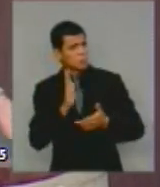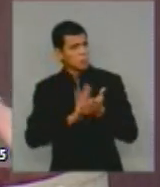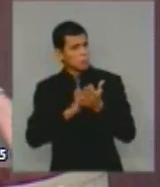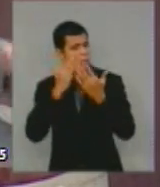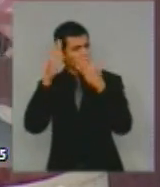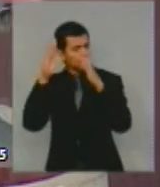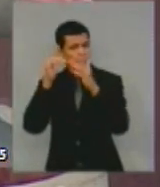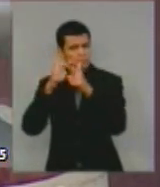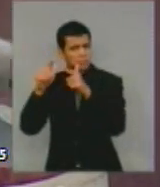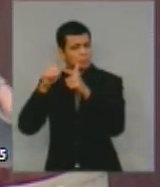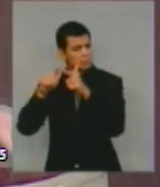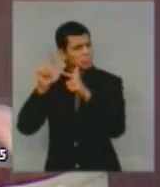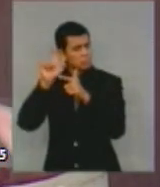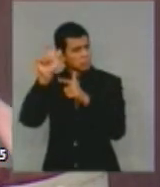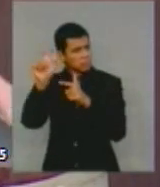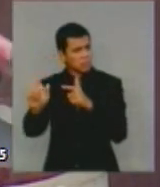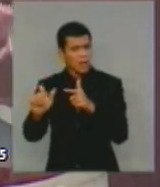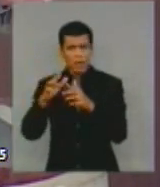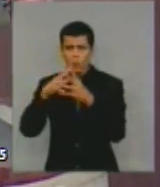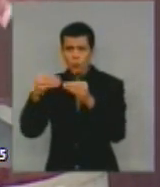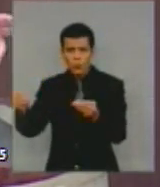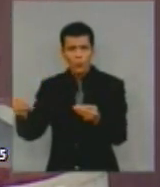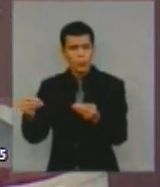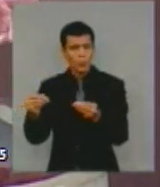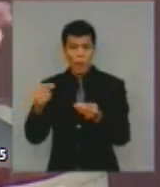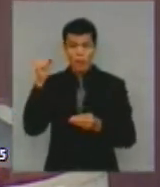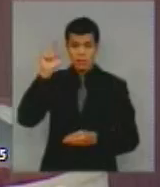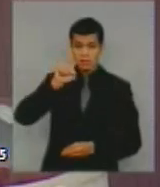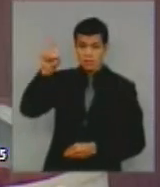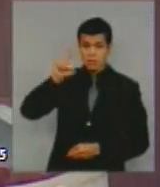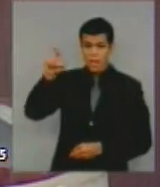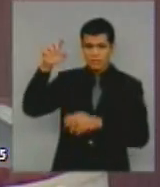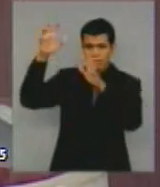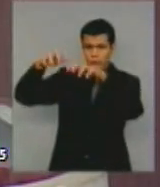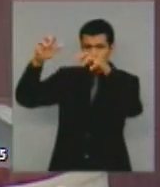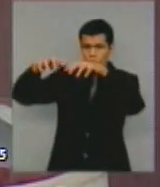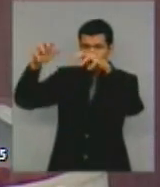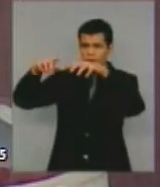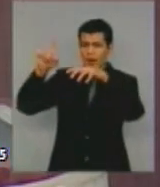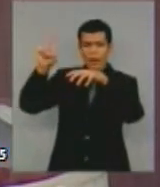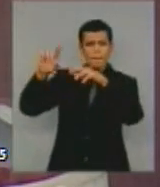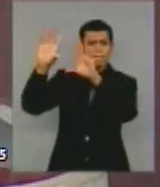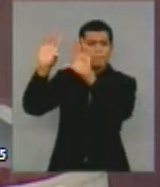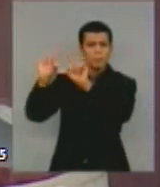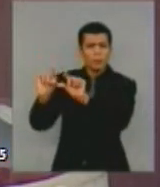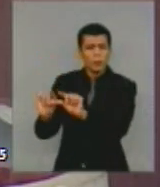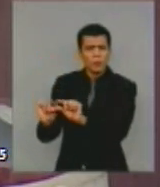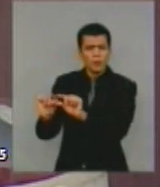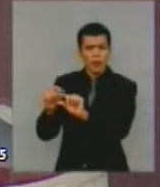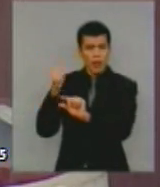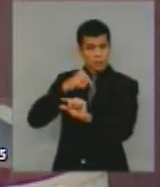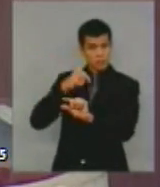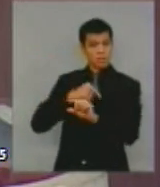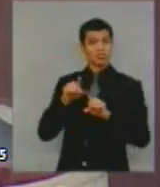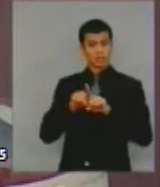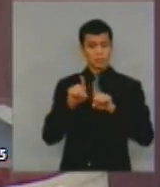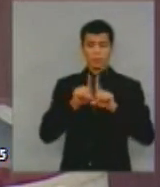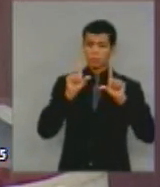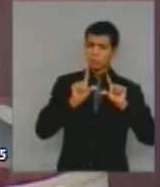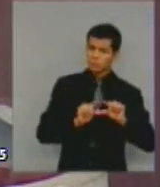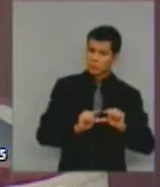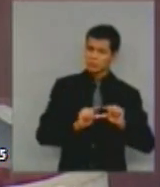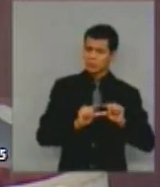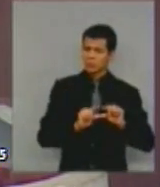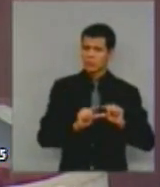menor do que 50% da nossa média. Nós temos uma média aqui de 800 milímetros. Claro, com algumas regiões com 400